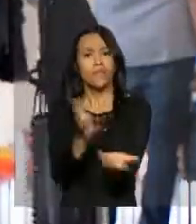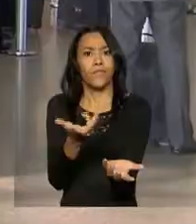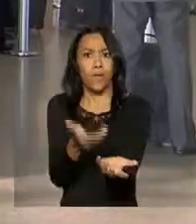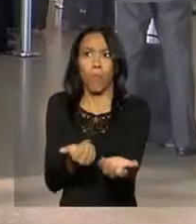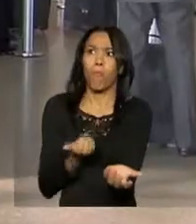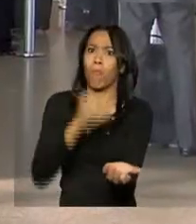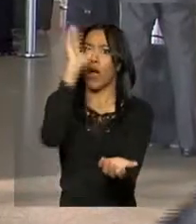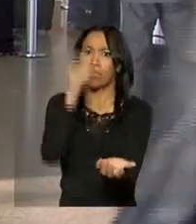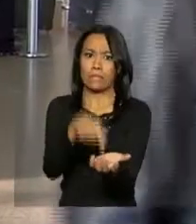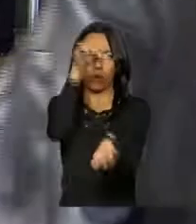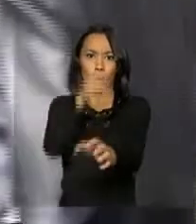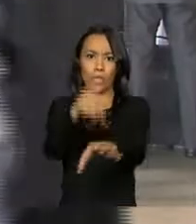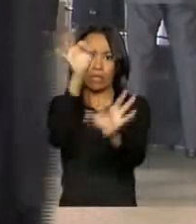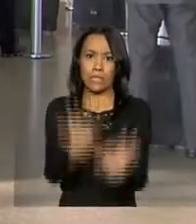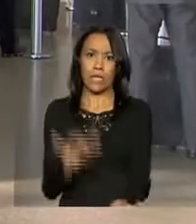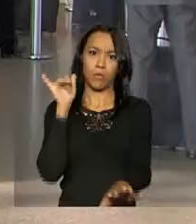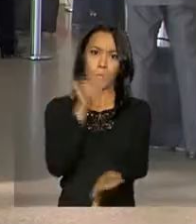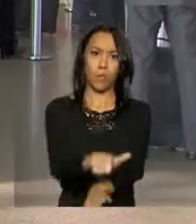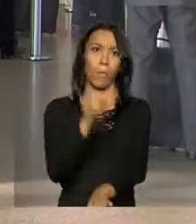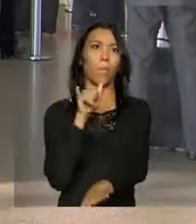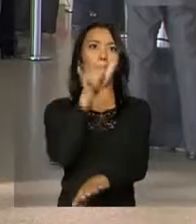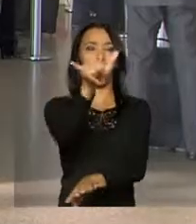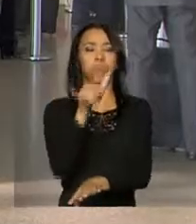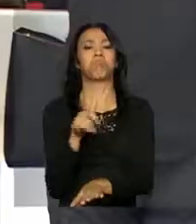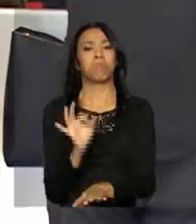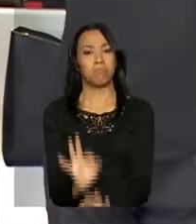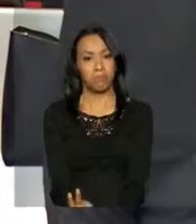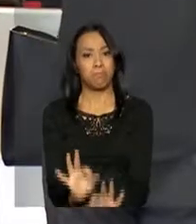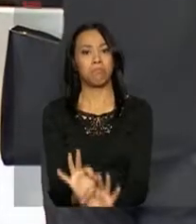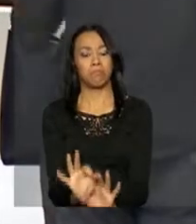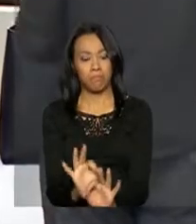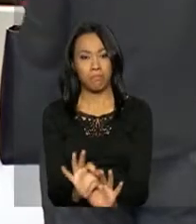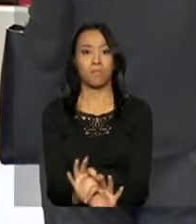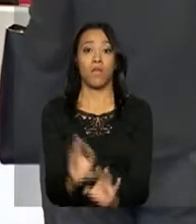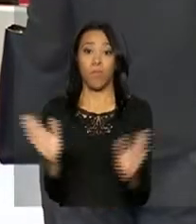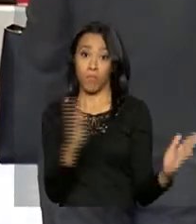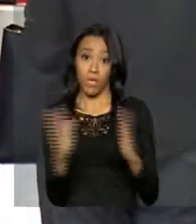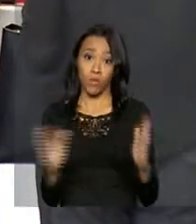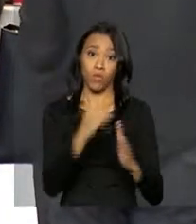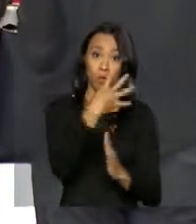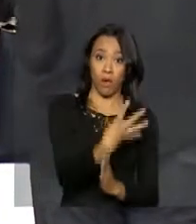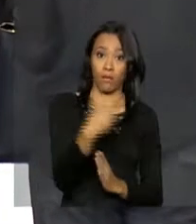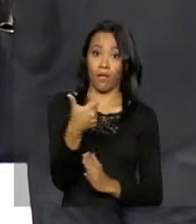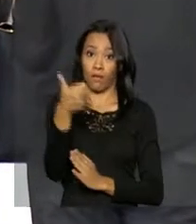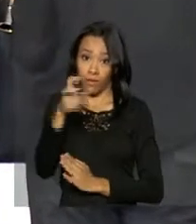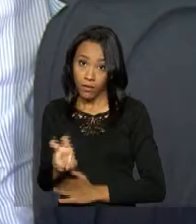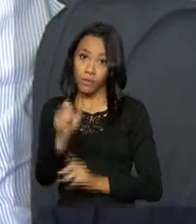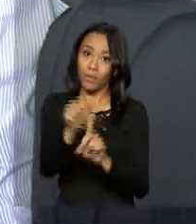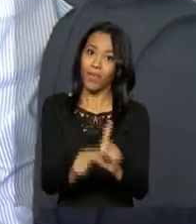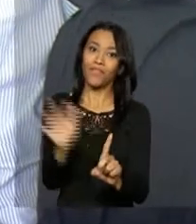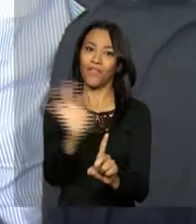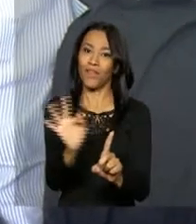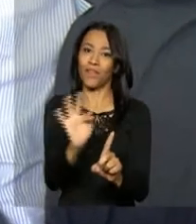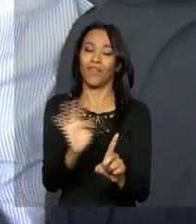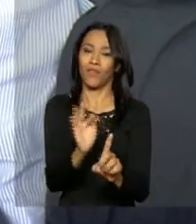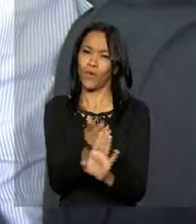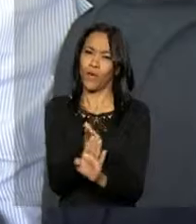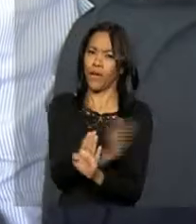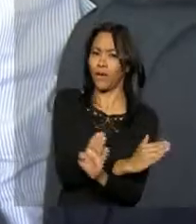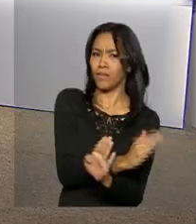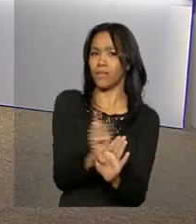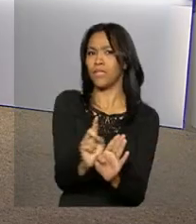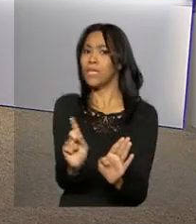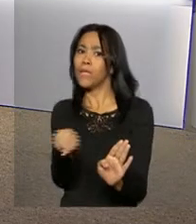o mais pontual o levantamento considera o período de 4 a 15 de fevereiro ou seja alguns dias antes e alguns dias depois